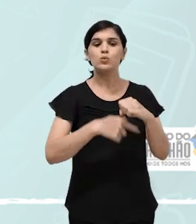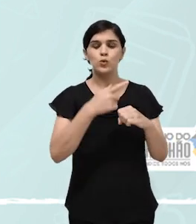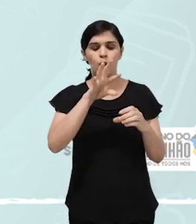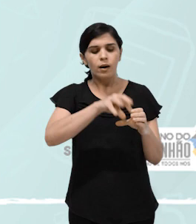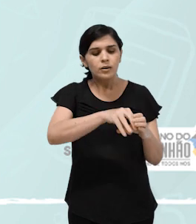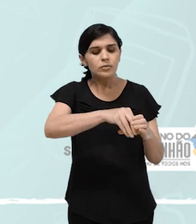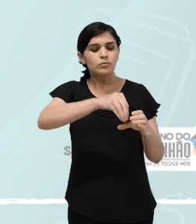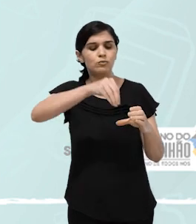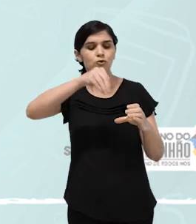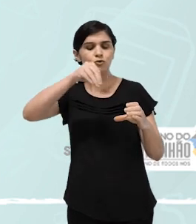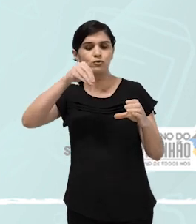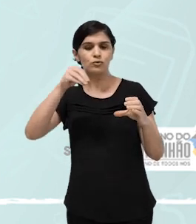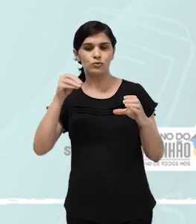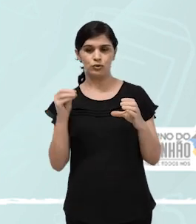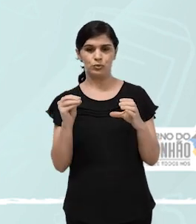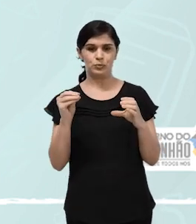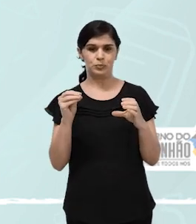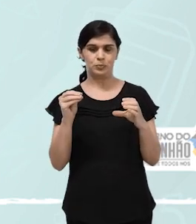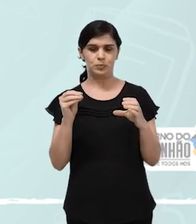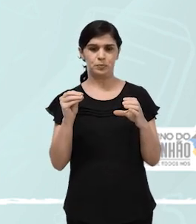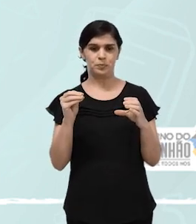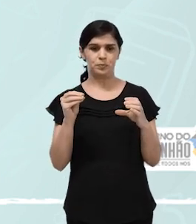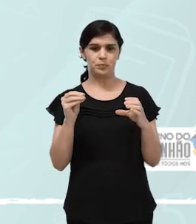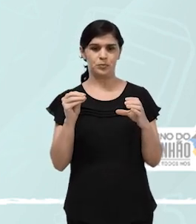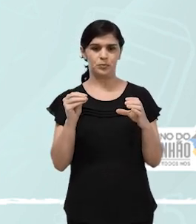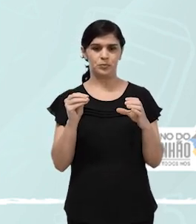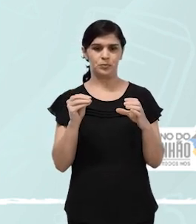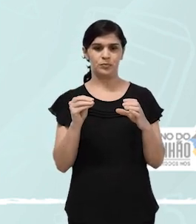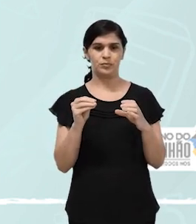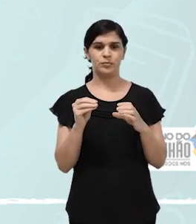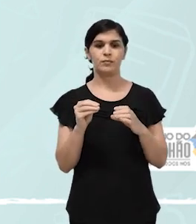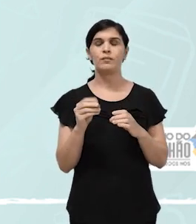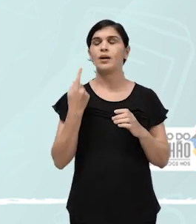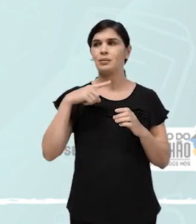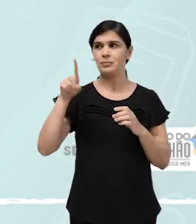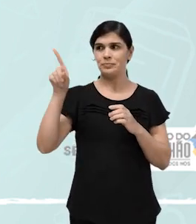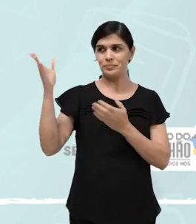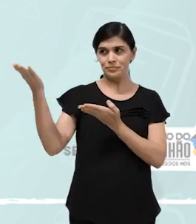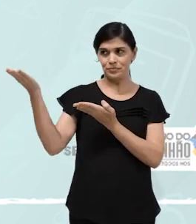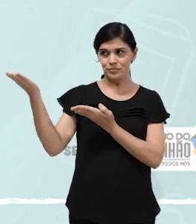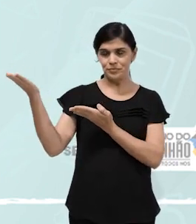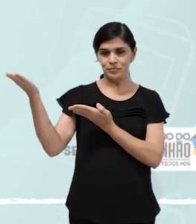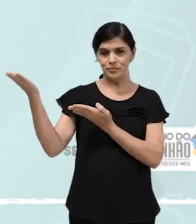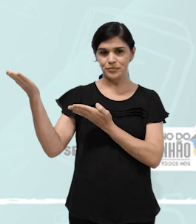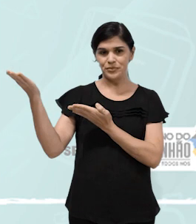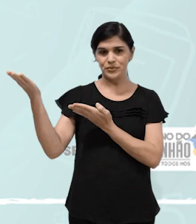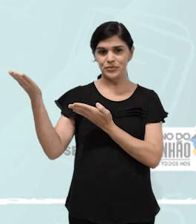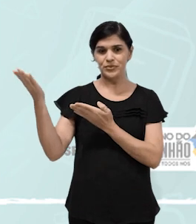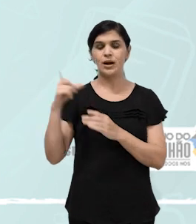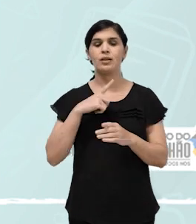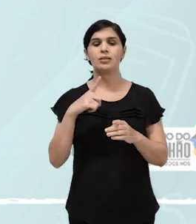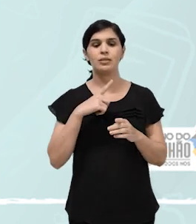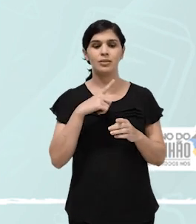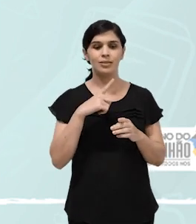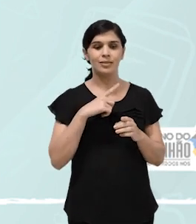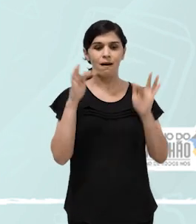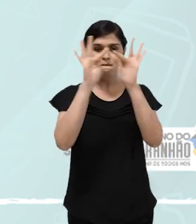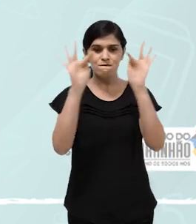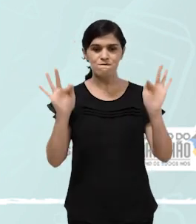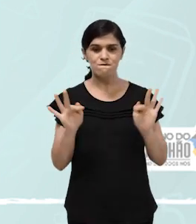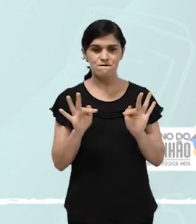gasoso. Eu estou representando aqui na tela, aqui, turma, ó, nós temos uma reação, nós temos o elemento X,